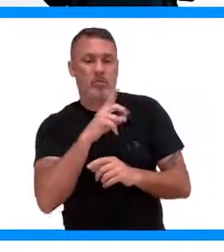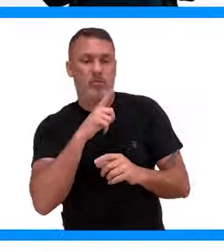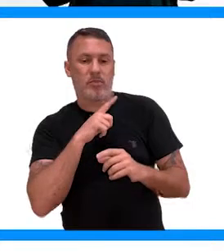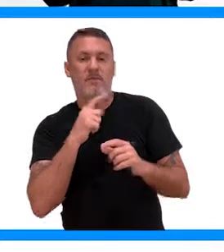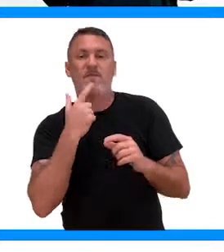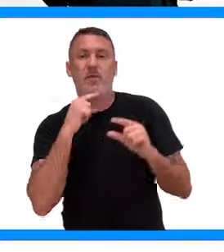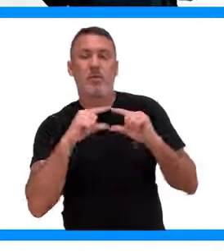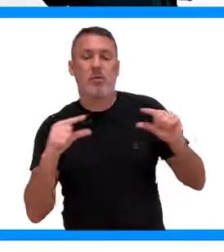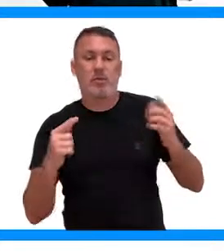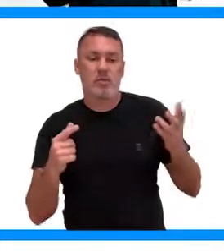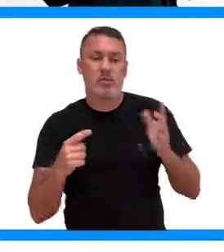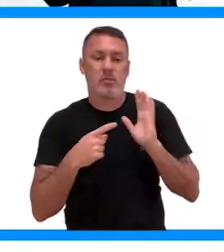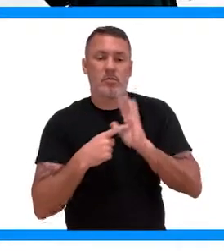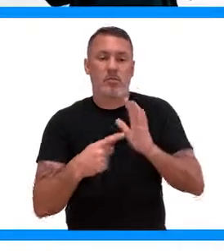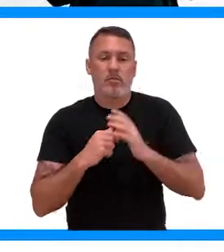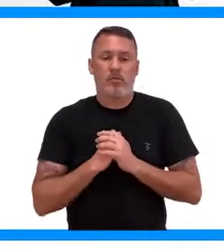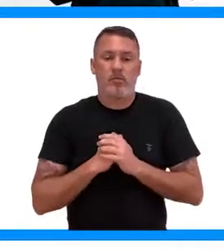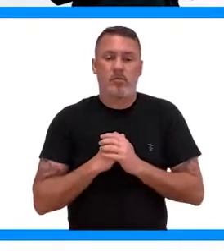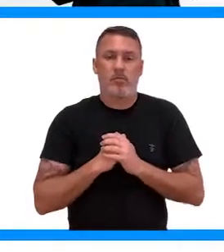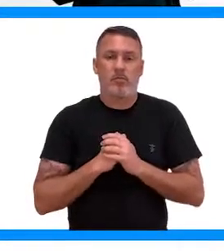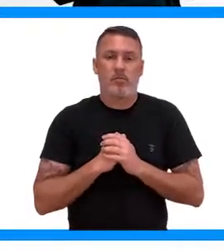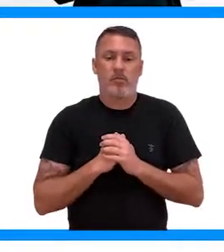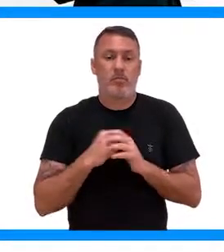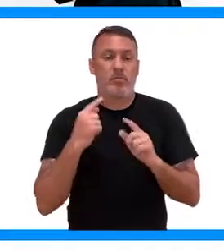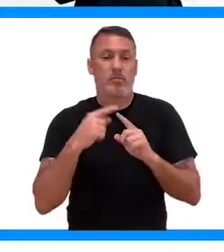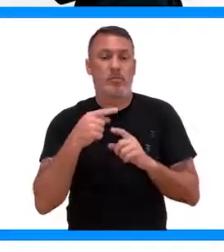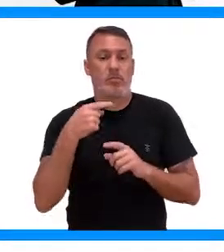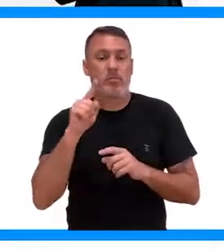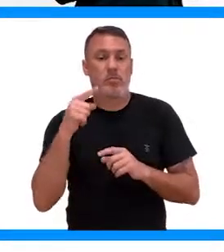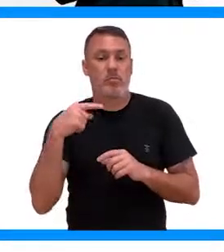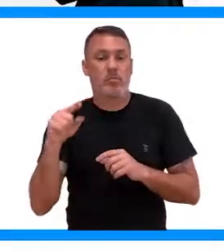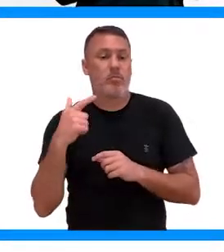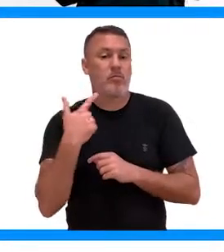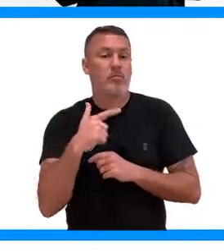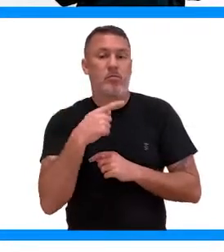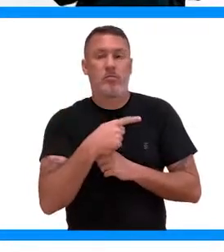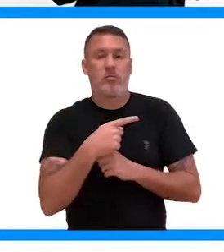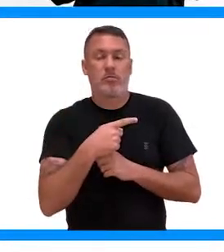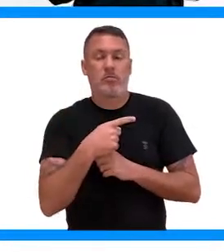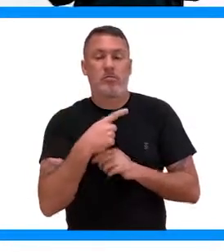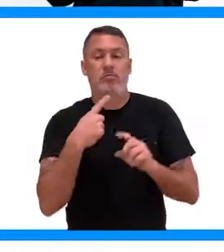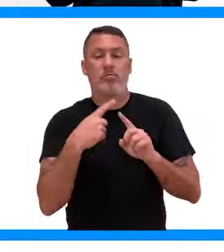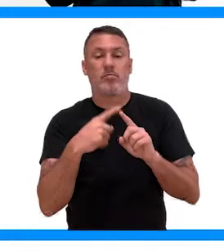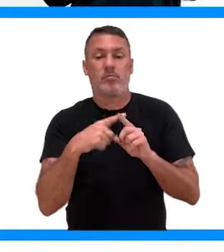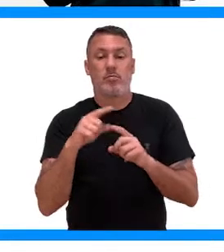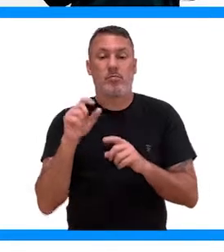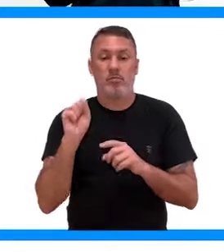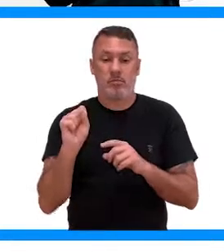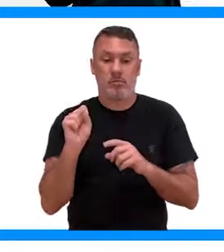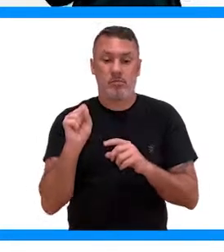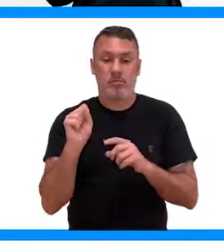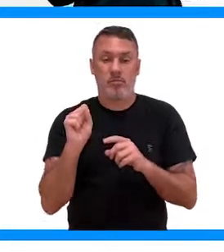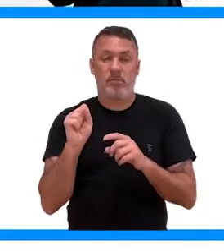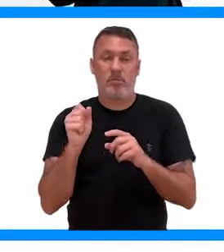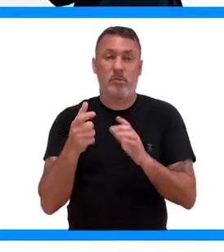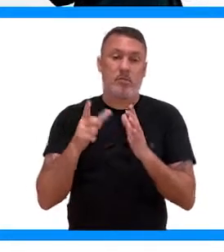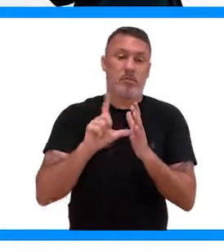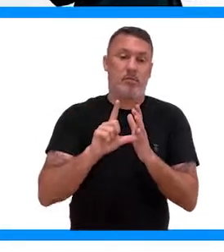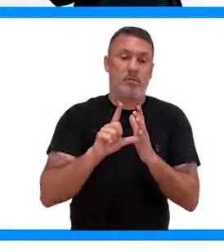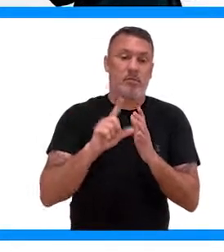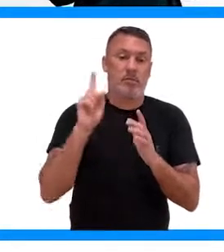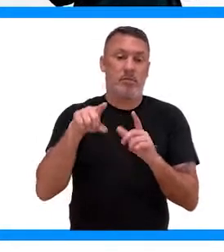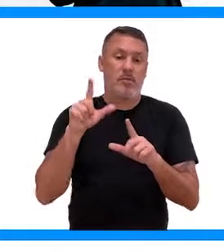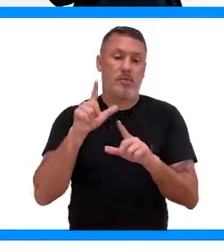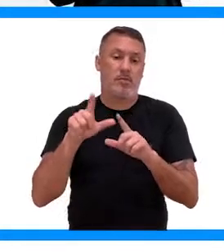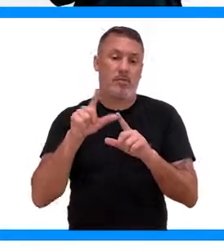Nas llanas, leva acento. Bien? Exemplos: fórceps, tríceps e cômix. Bien? Não sei se